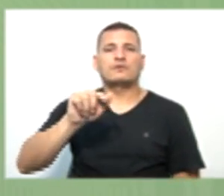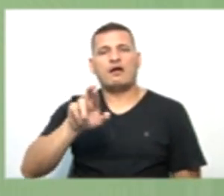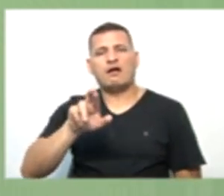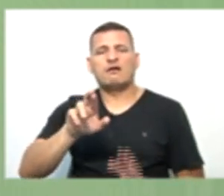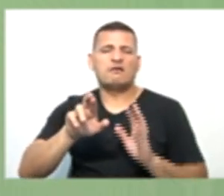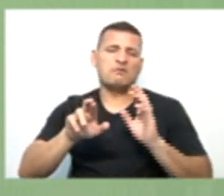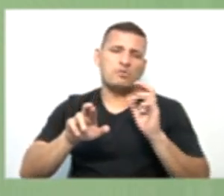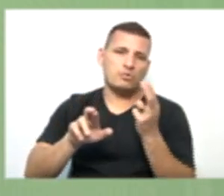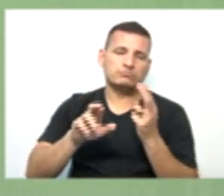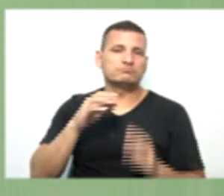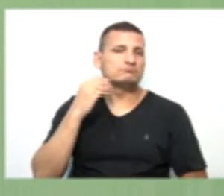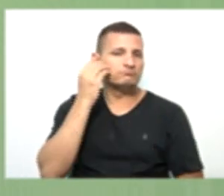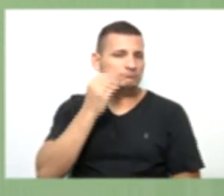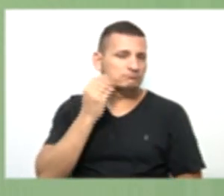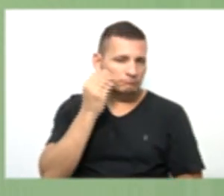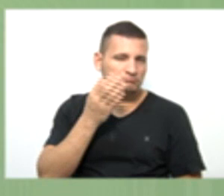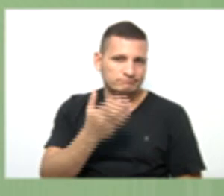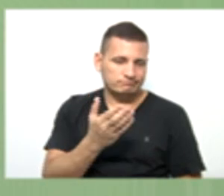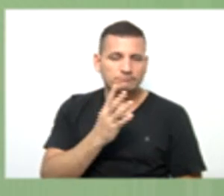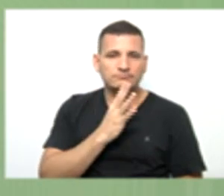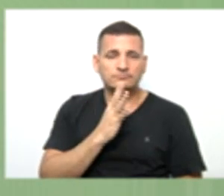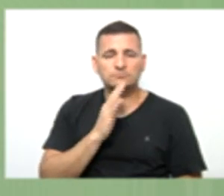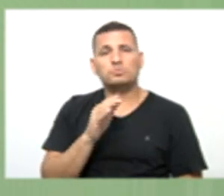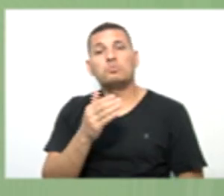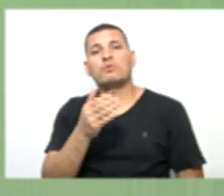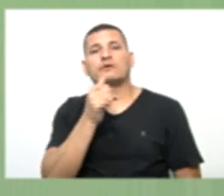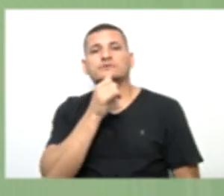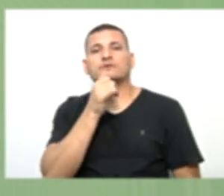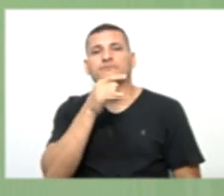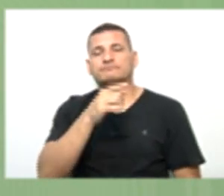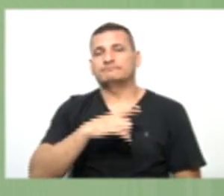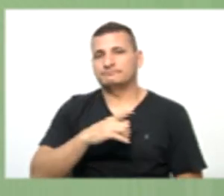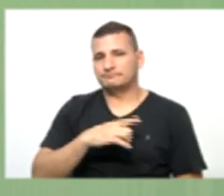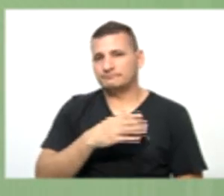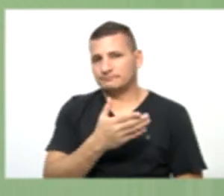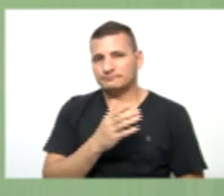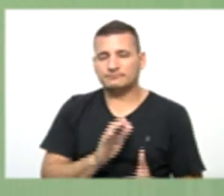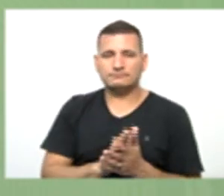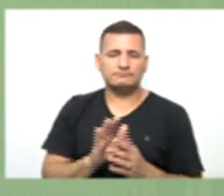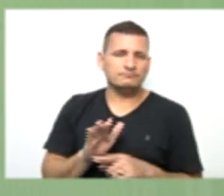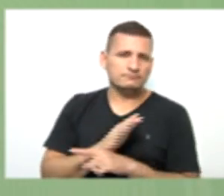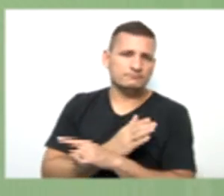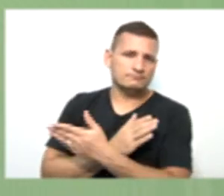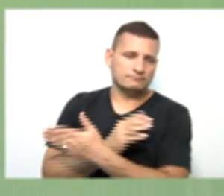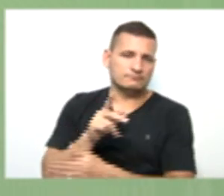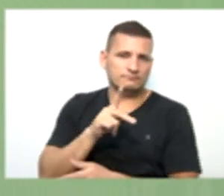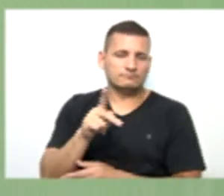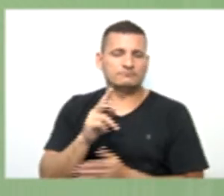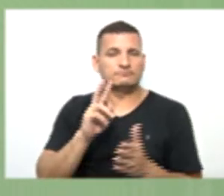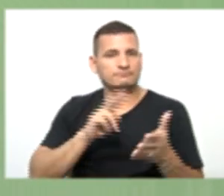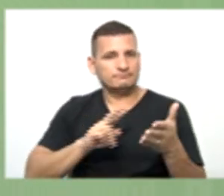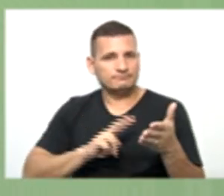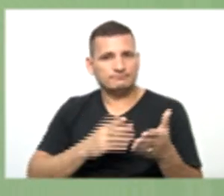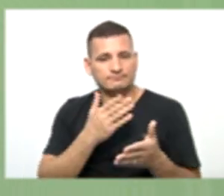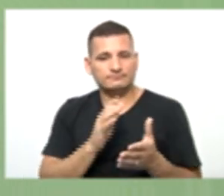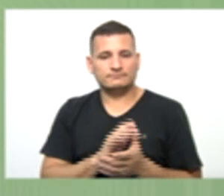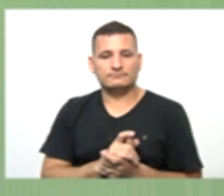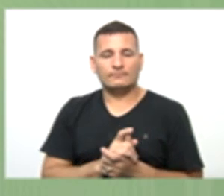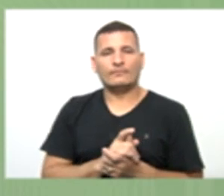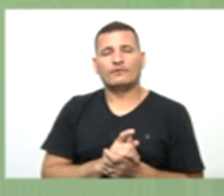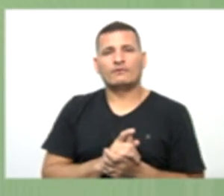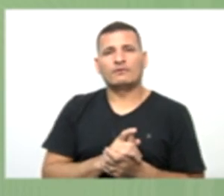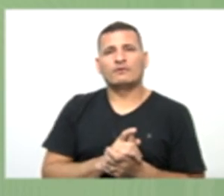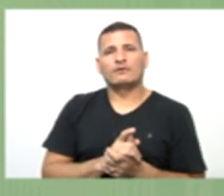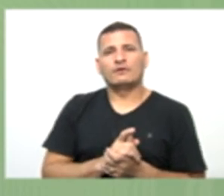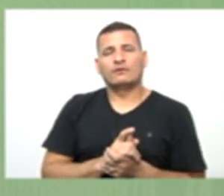Qual é o exemplo, então, que nós temos para esse tipo de conhecimento? Professora Amy, vamos ler essa receita aí? Receita de bronzeador